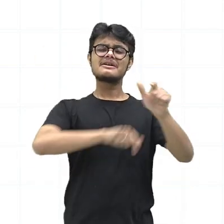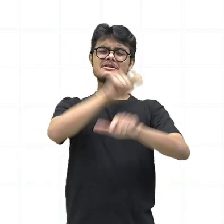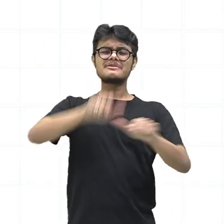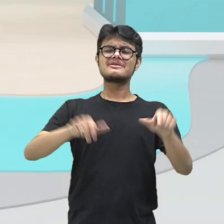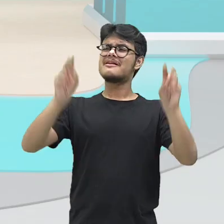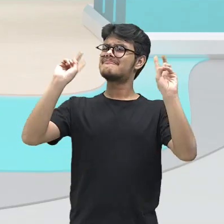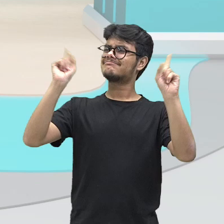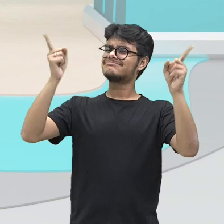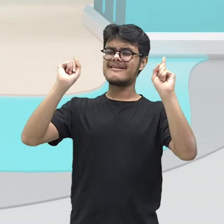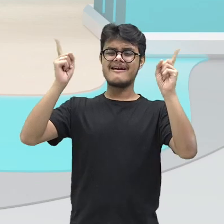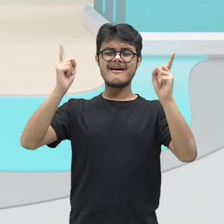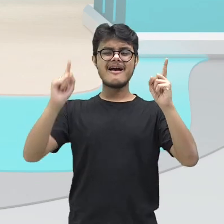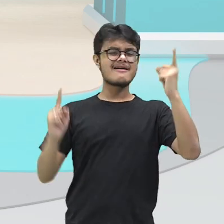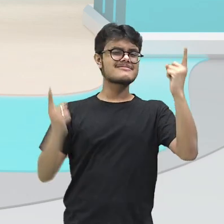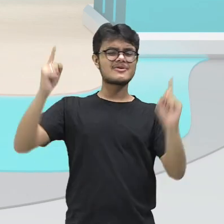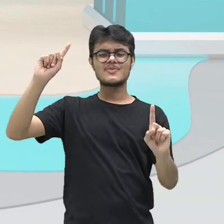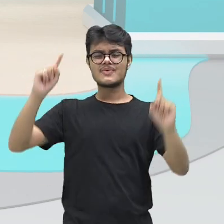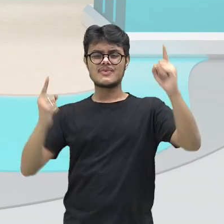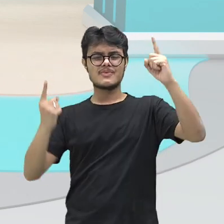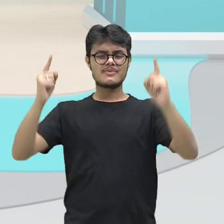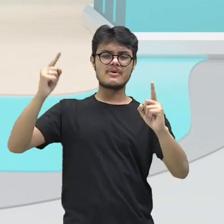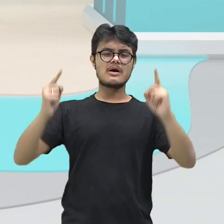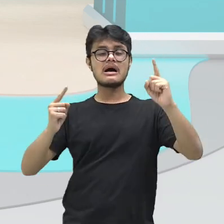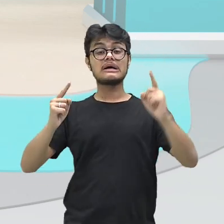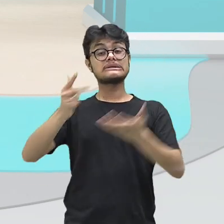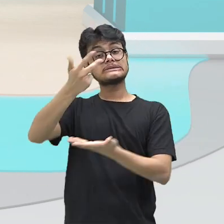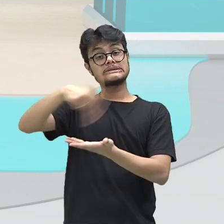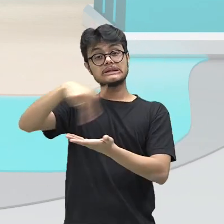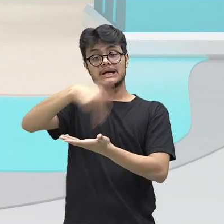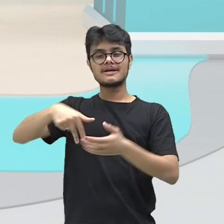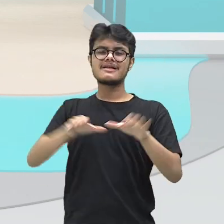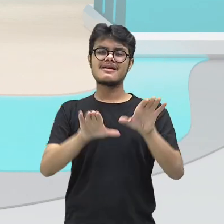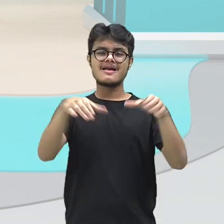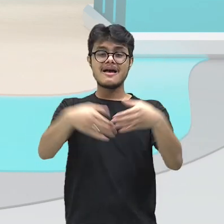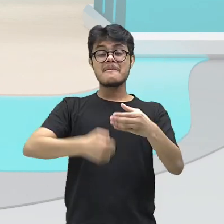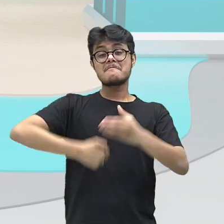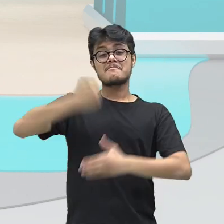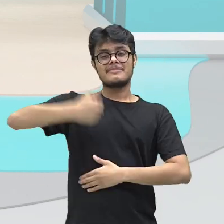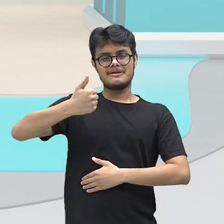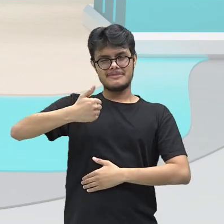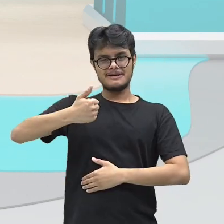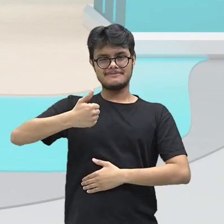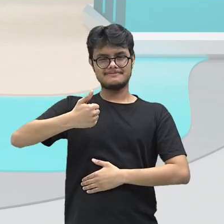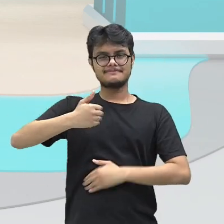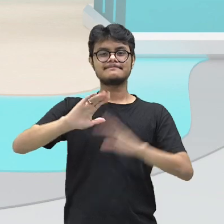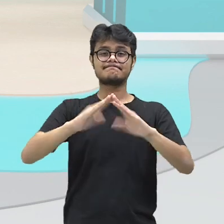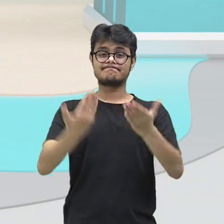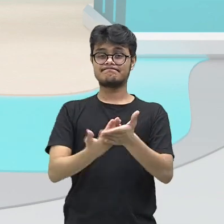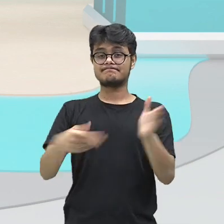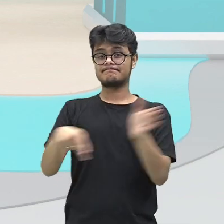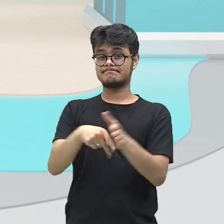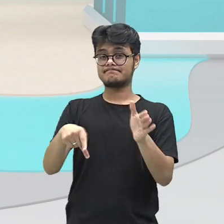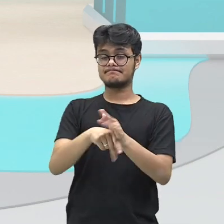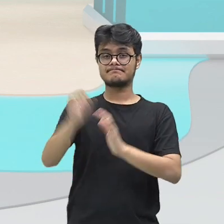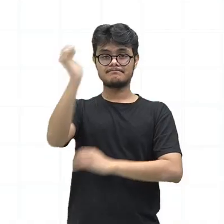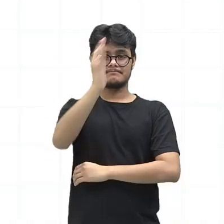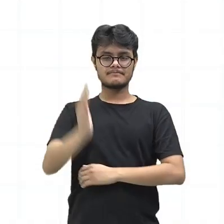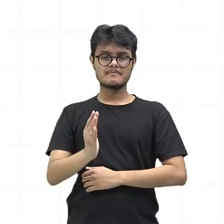comemorando, brincando, se divertindo, dançando, e surgiu aí a nossa primeira escola de samba brasileira. E a gente tem